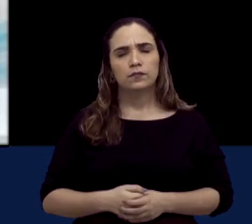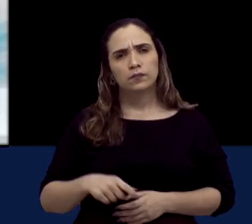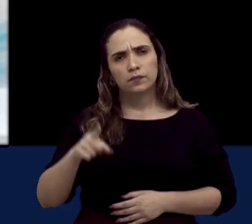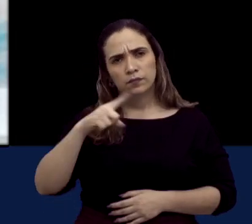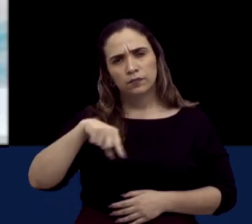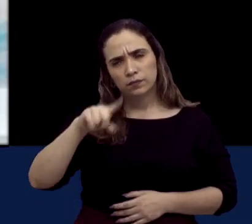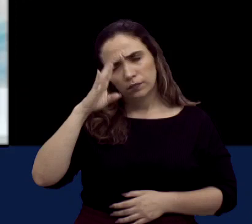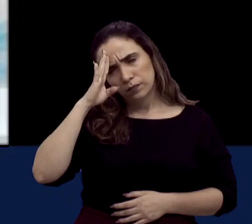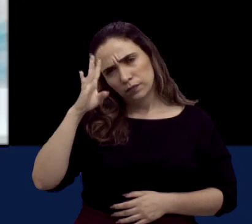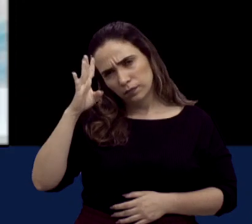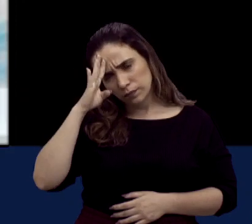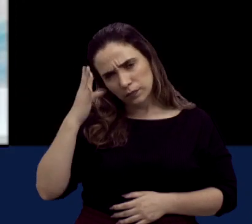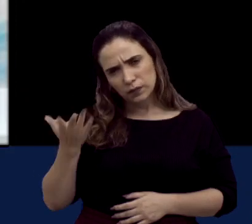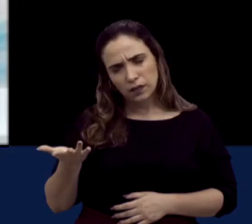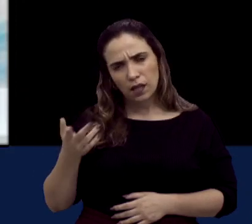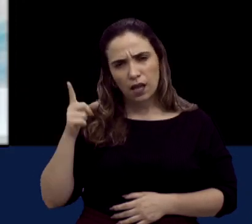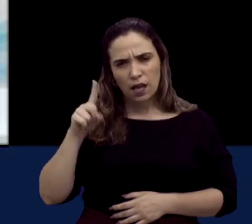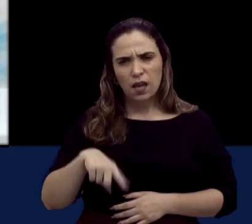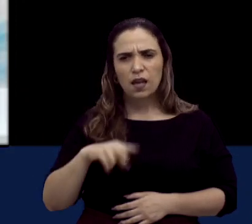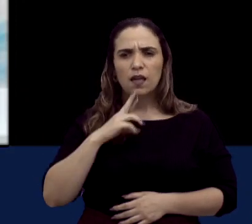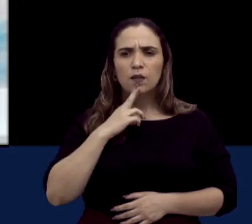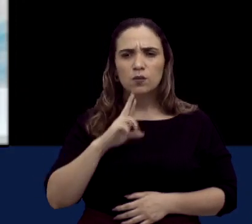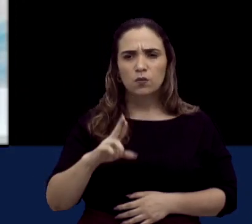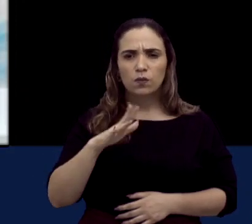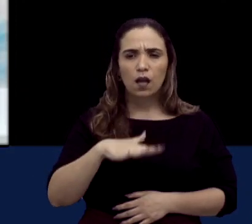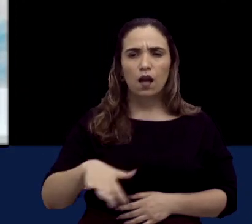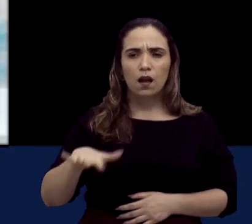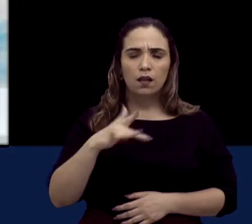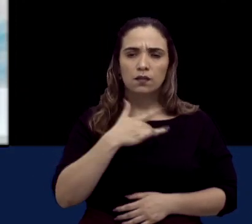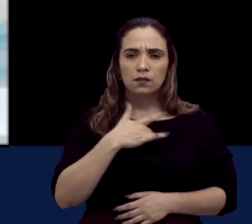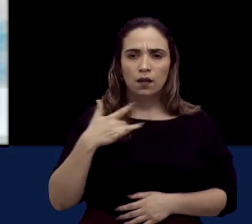de todo mundo, então é um resultado da saúde.